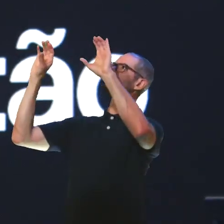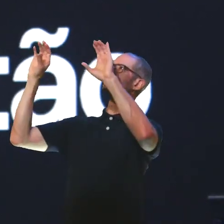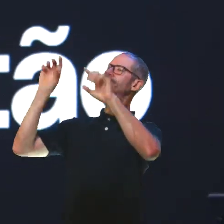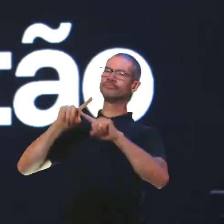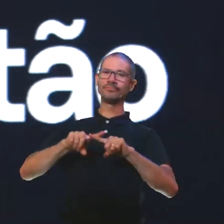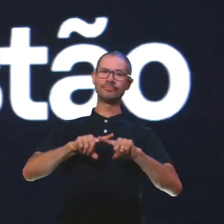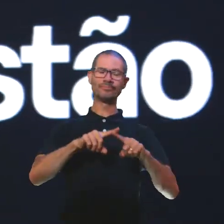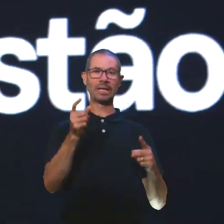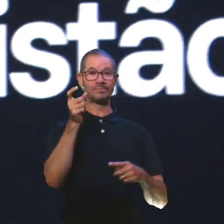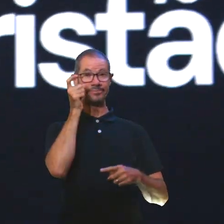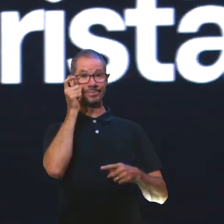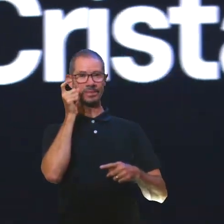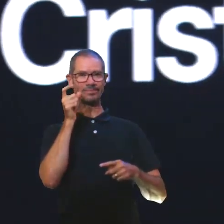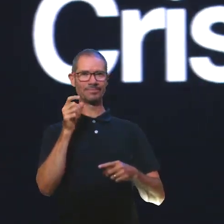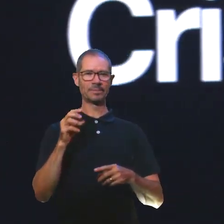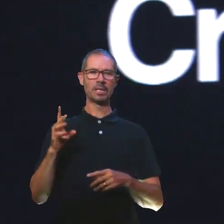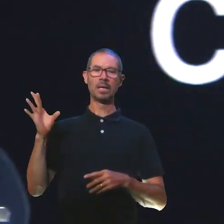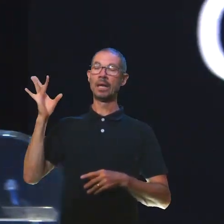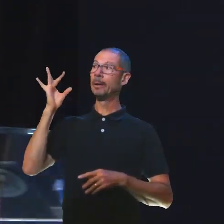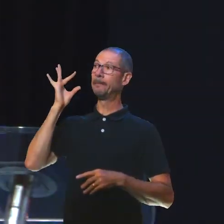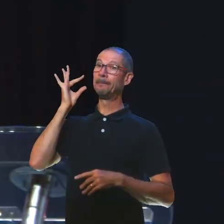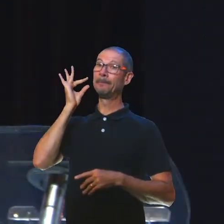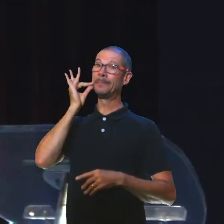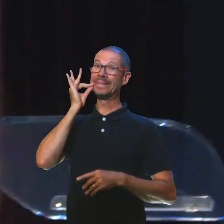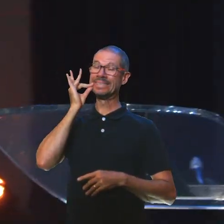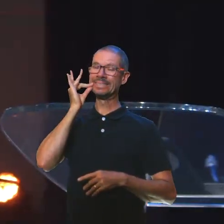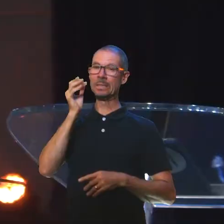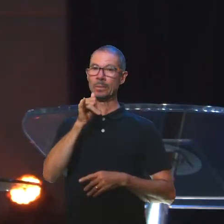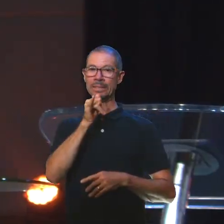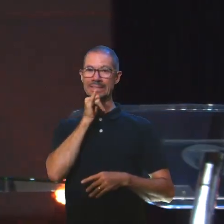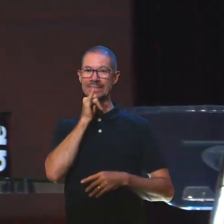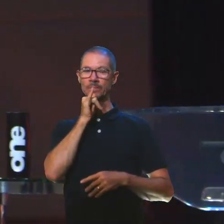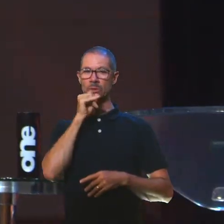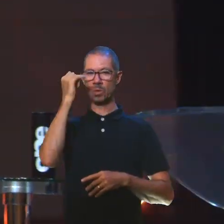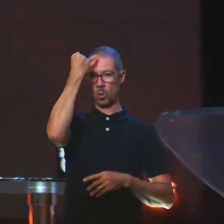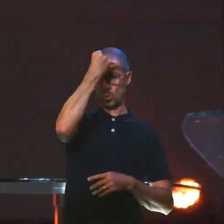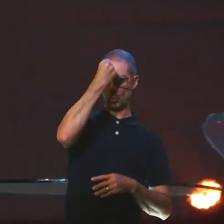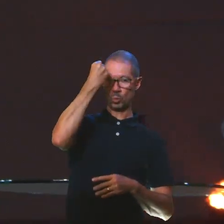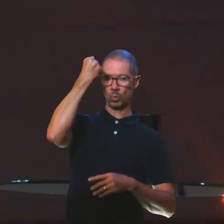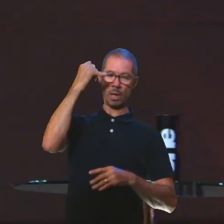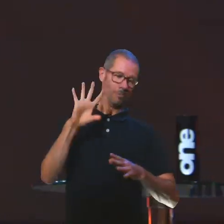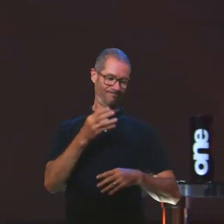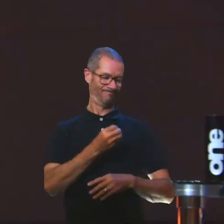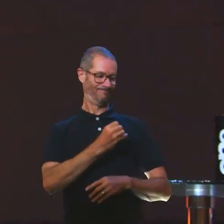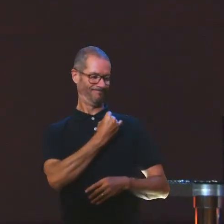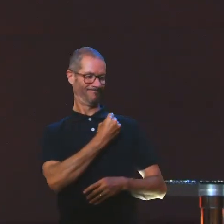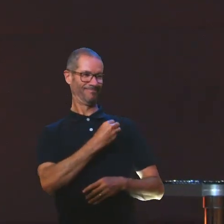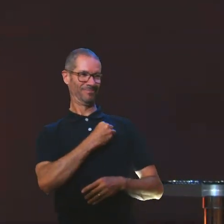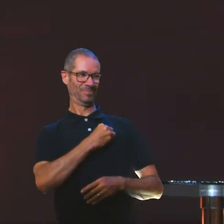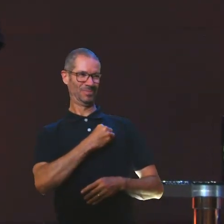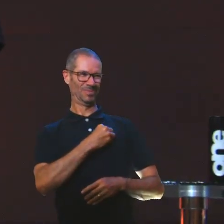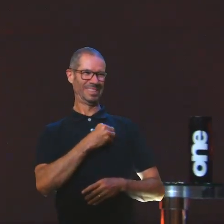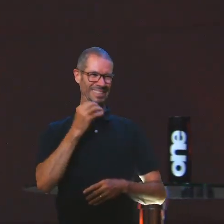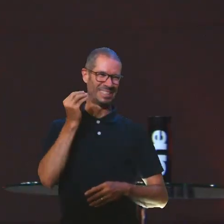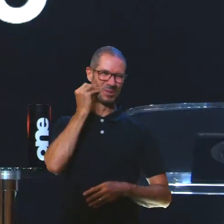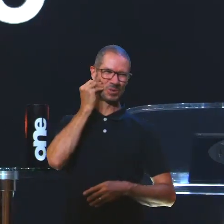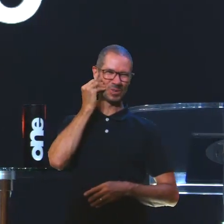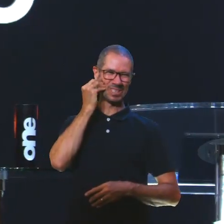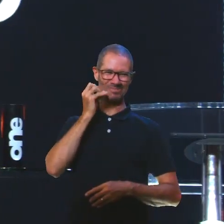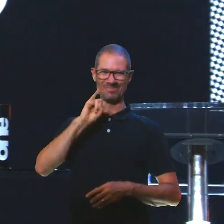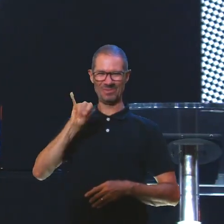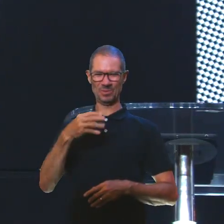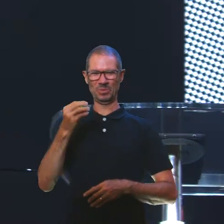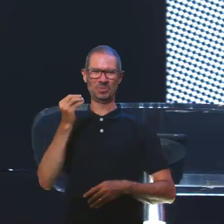Mas é interessante com relação à presença, que quando eu olho, por exemplo, para Judas, agora o Iscariotes, existiam